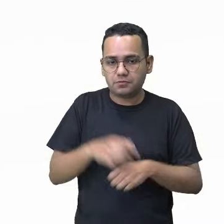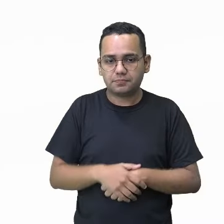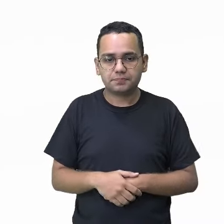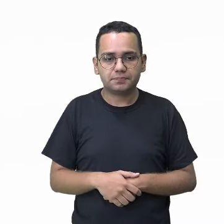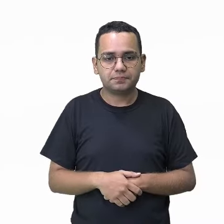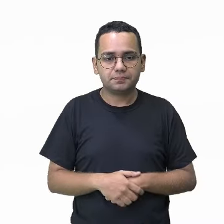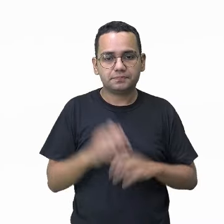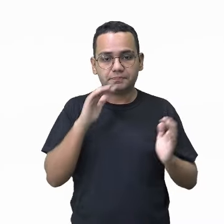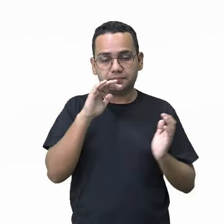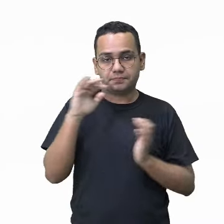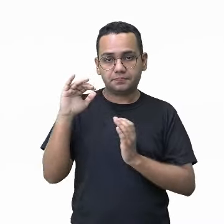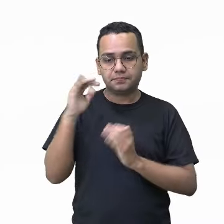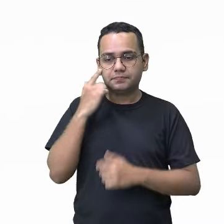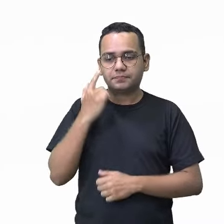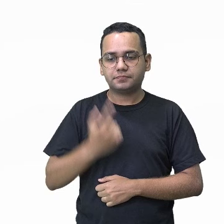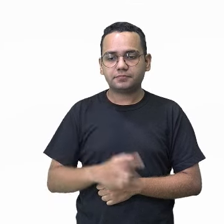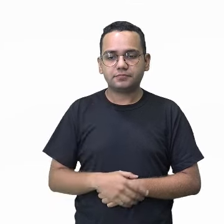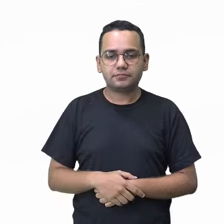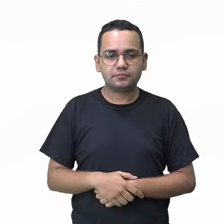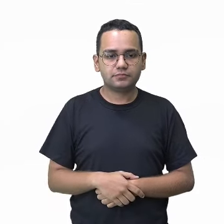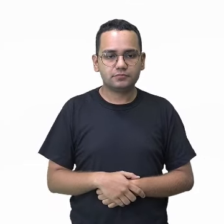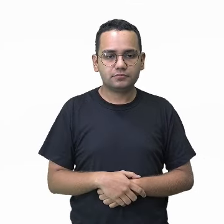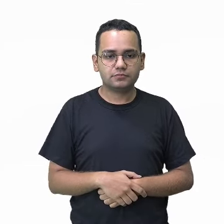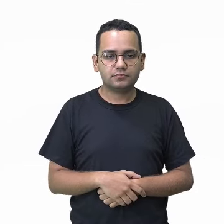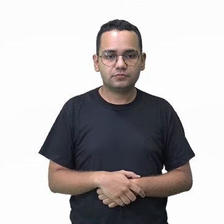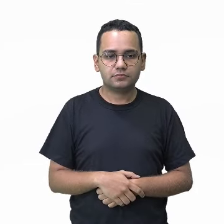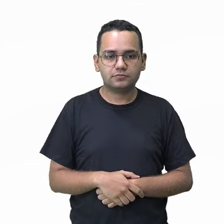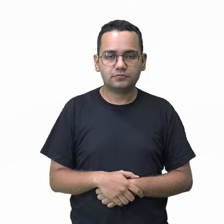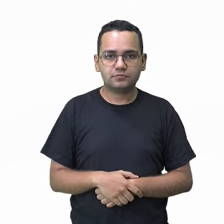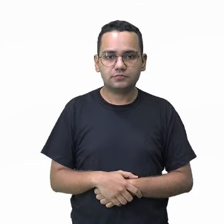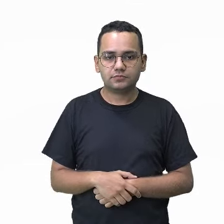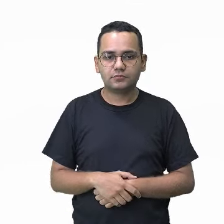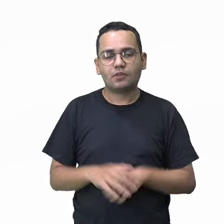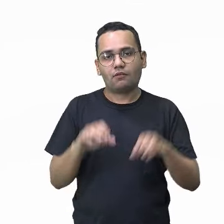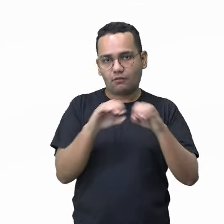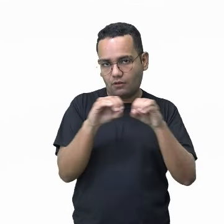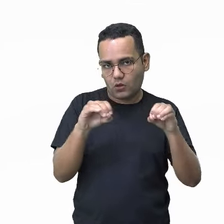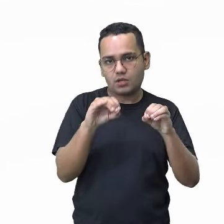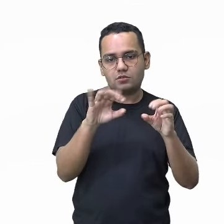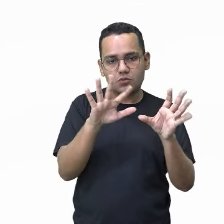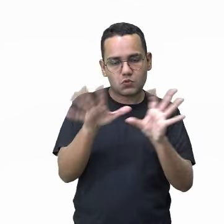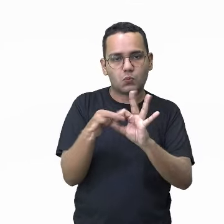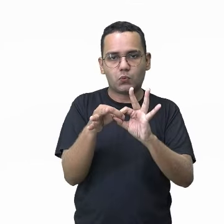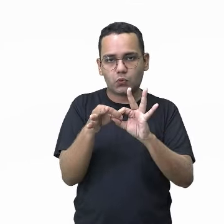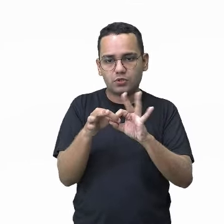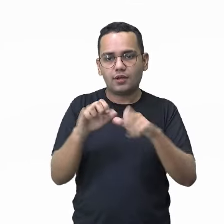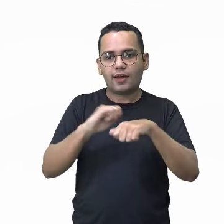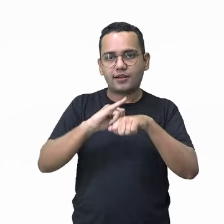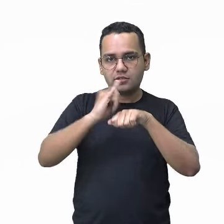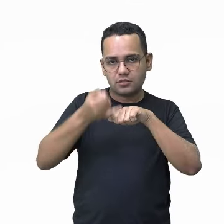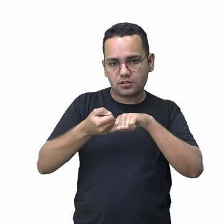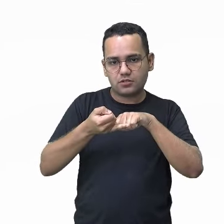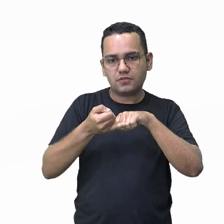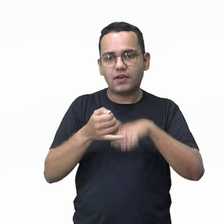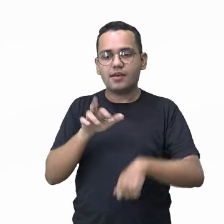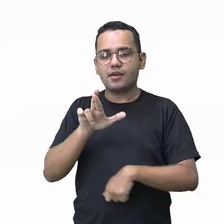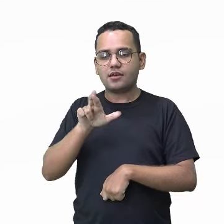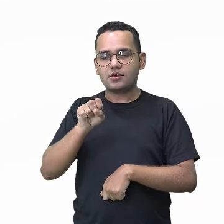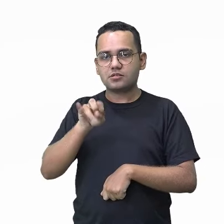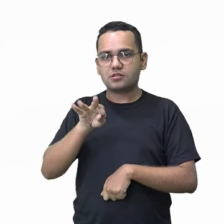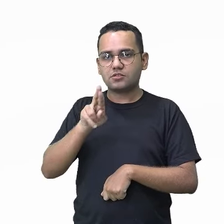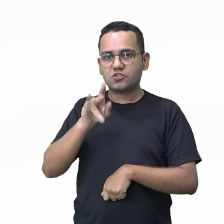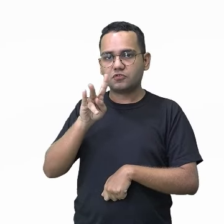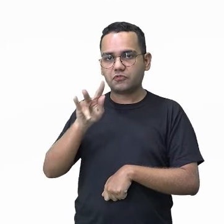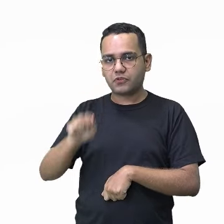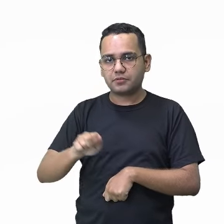cartela Olha o que vai dizer aí ó a primeira vai se chamar de oração subordinada adjetiva